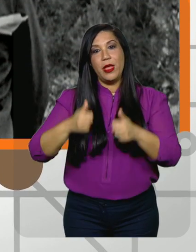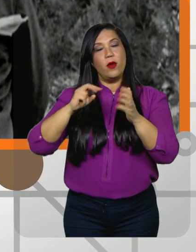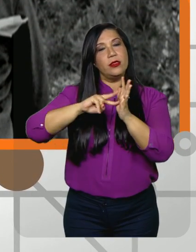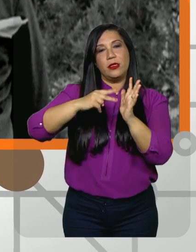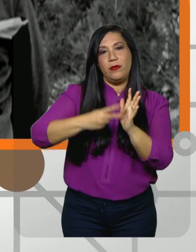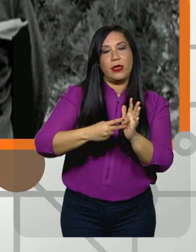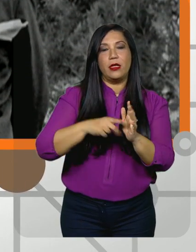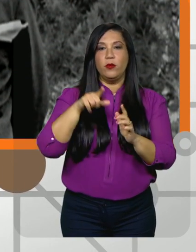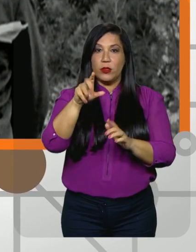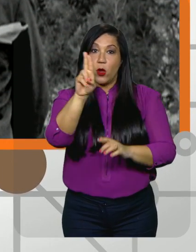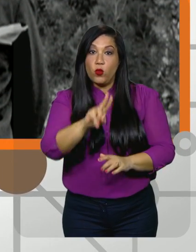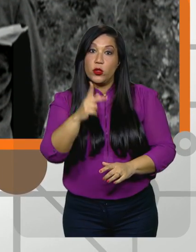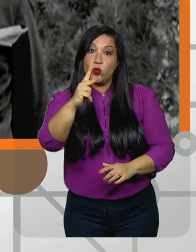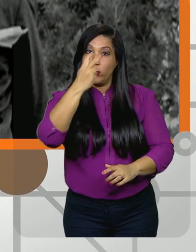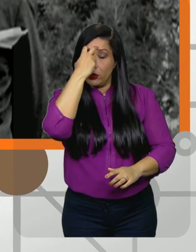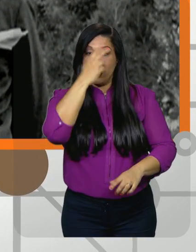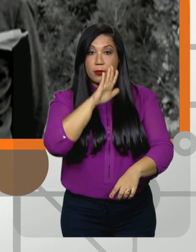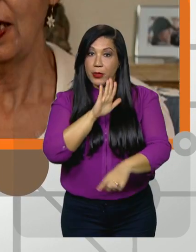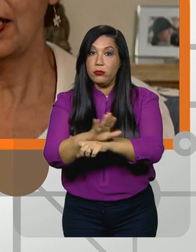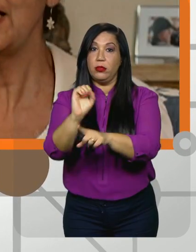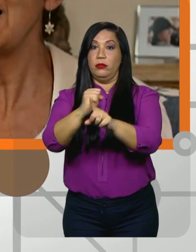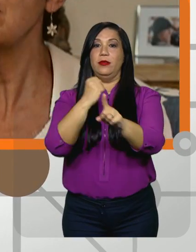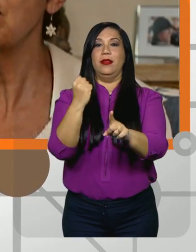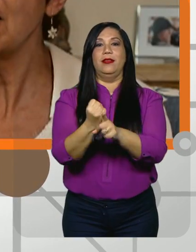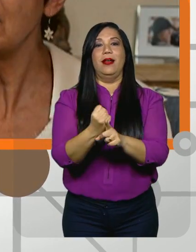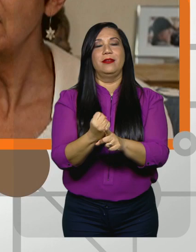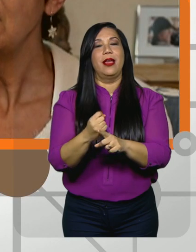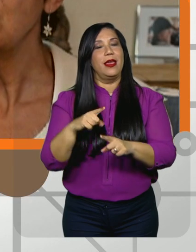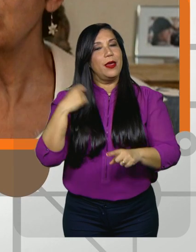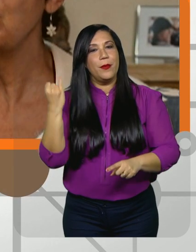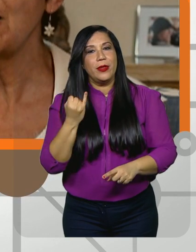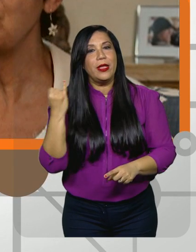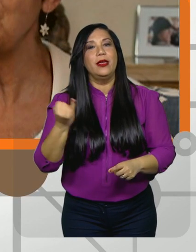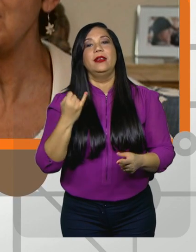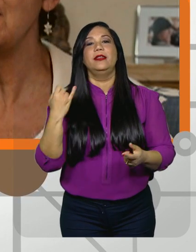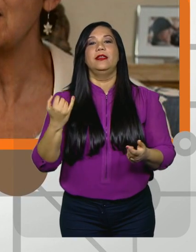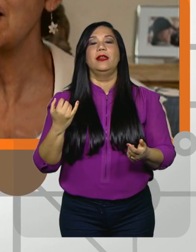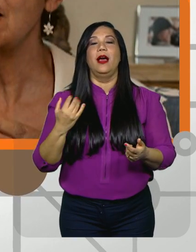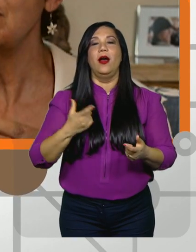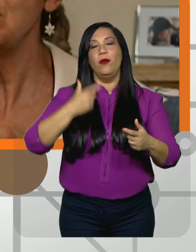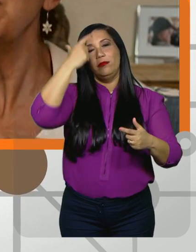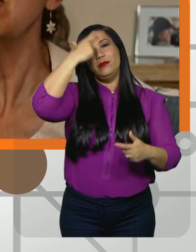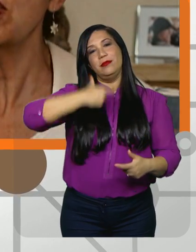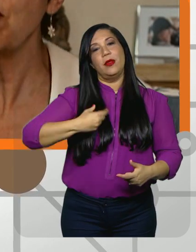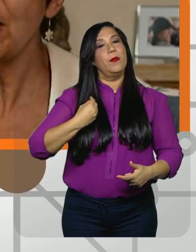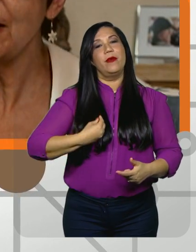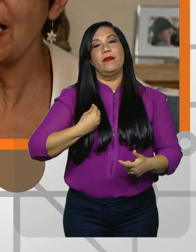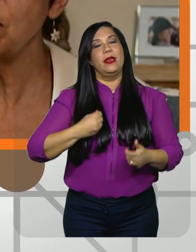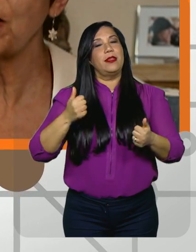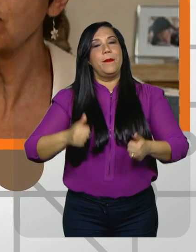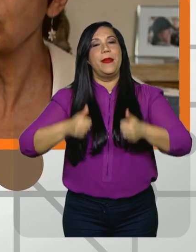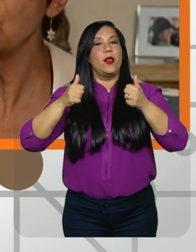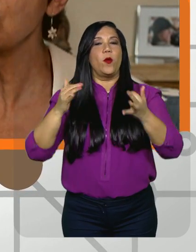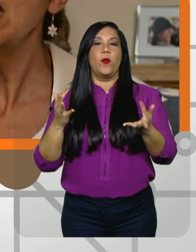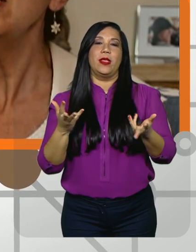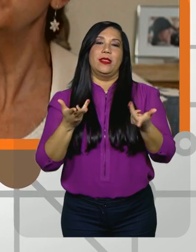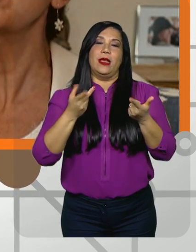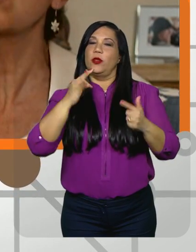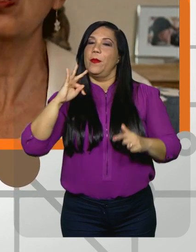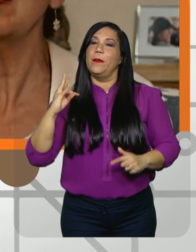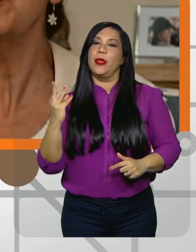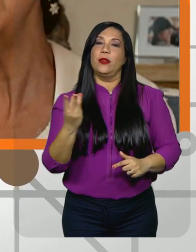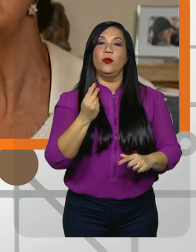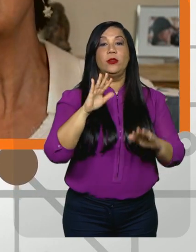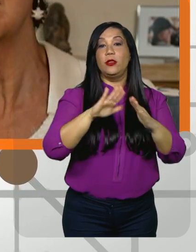sentido que essa expressão tem, que é levar uma vida de melhor qualidade para todos e